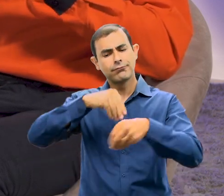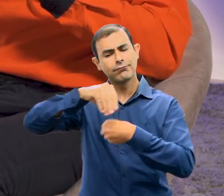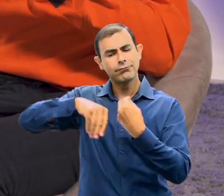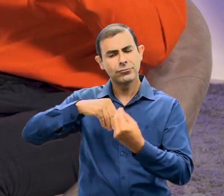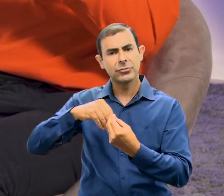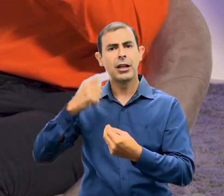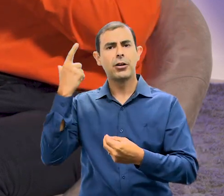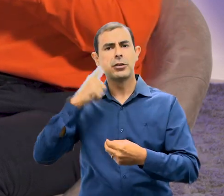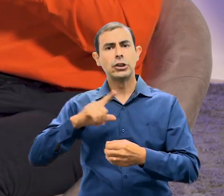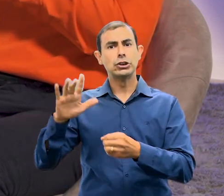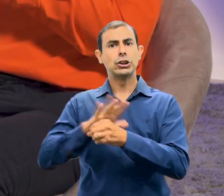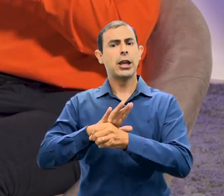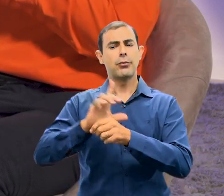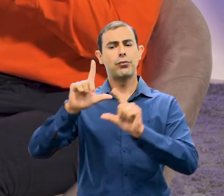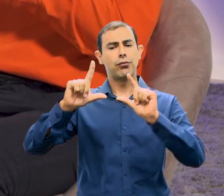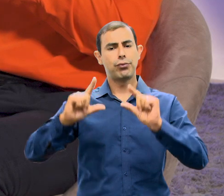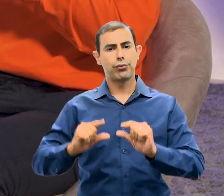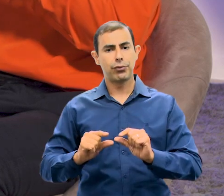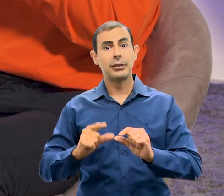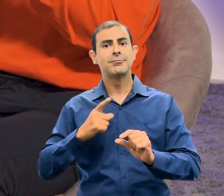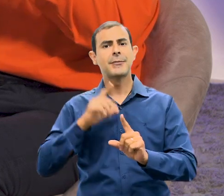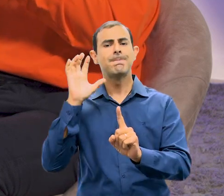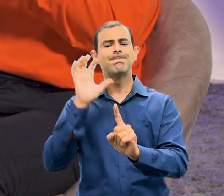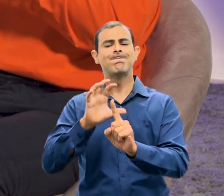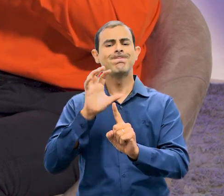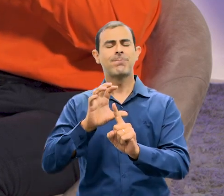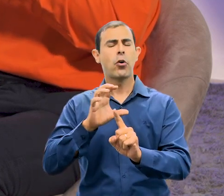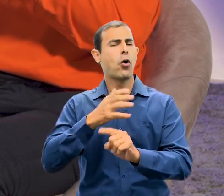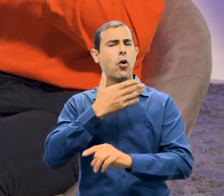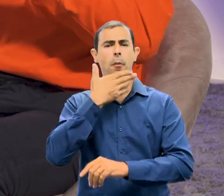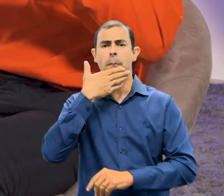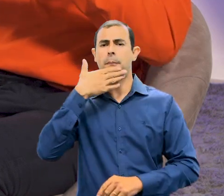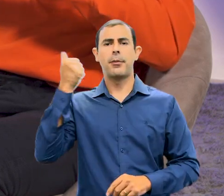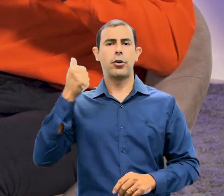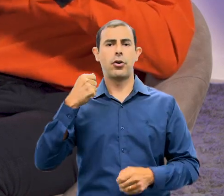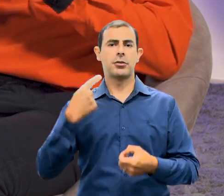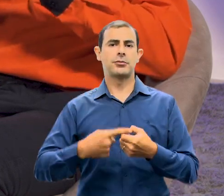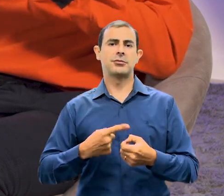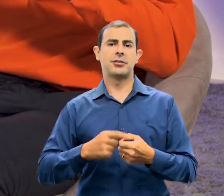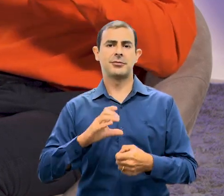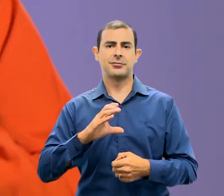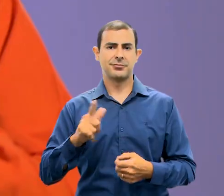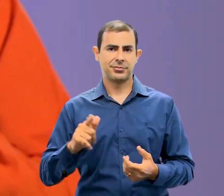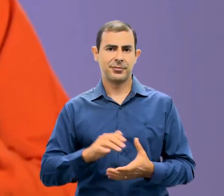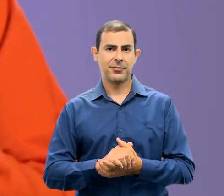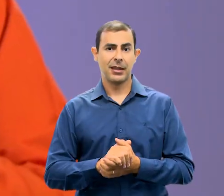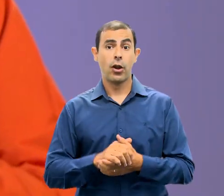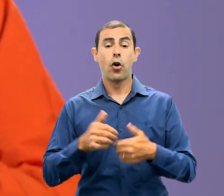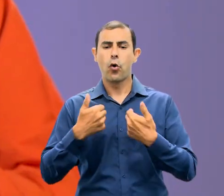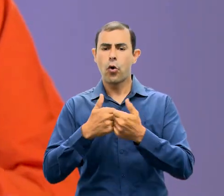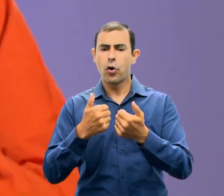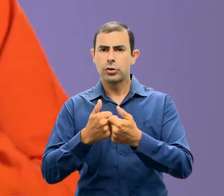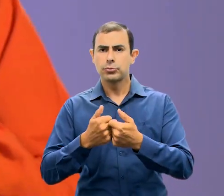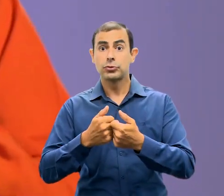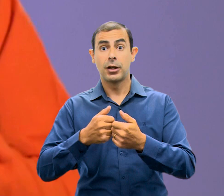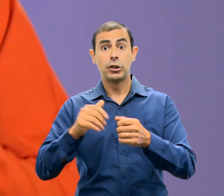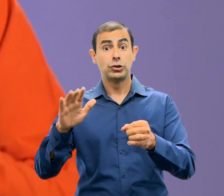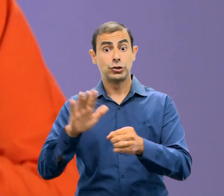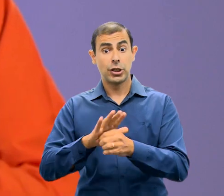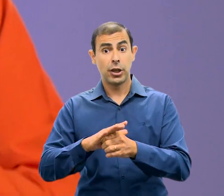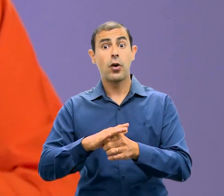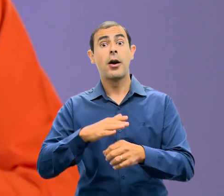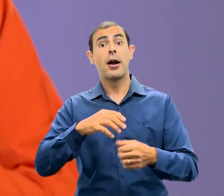do deslocamento. Isso dá um impacto muito positivo no deslocamento geral da cidade. Menos veículos, as pessoas chegam mais